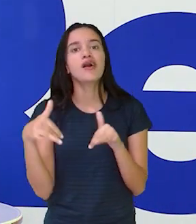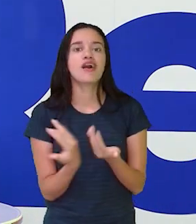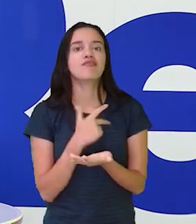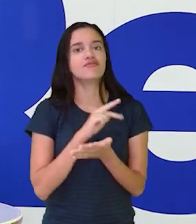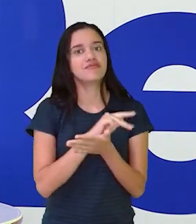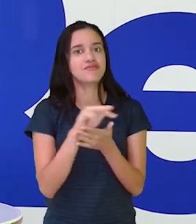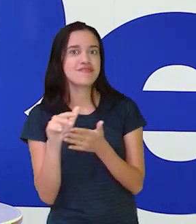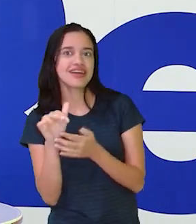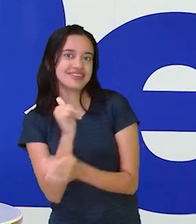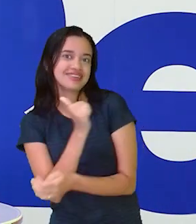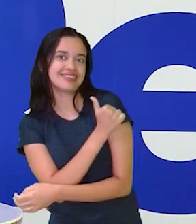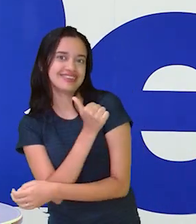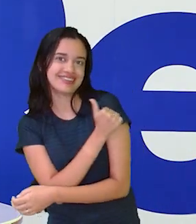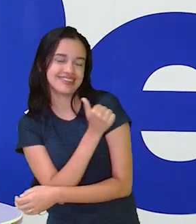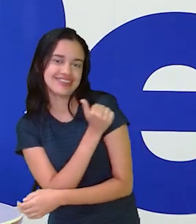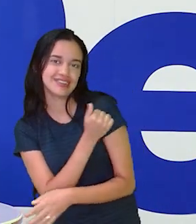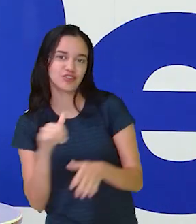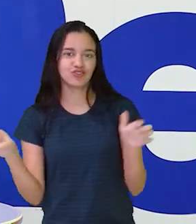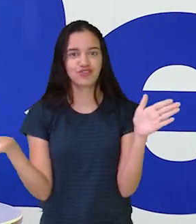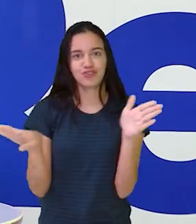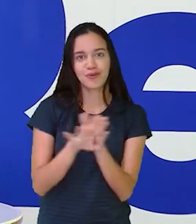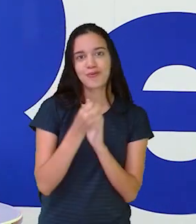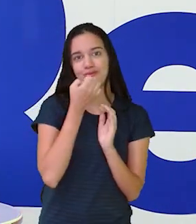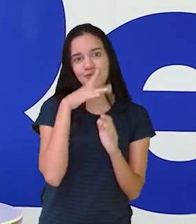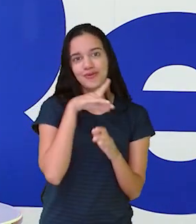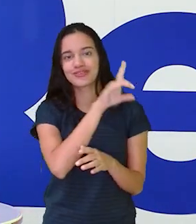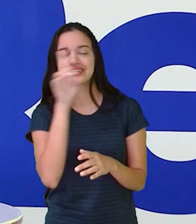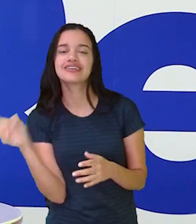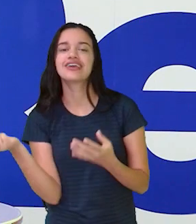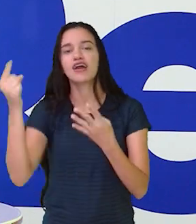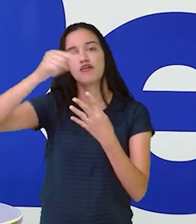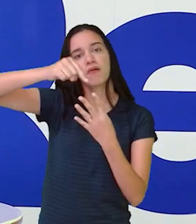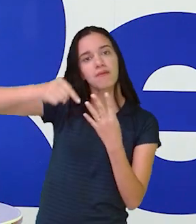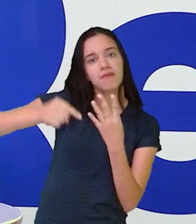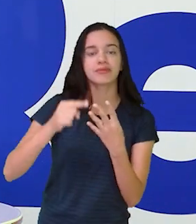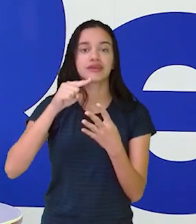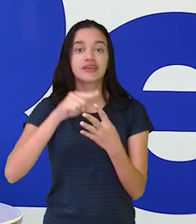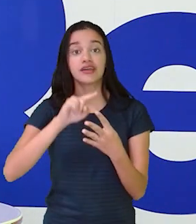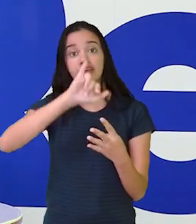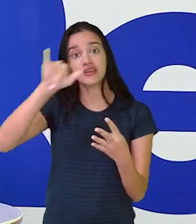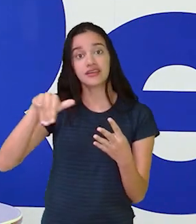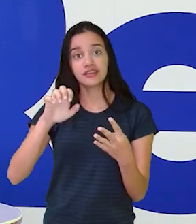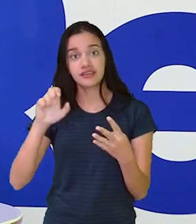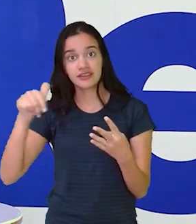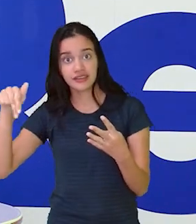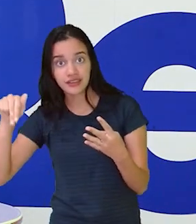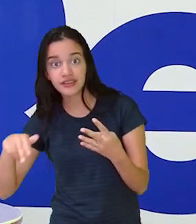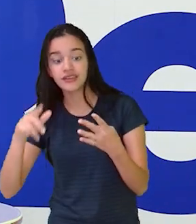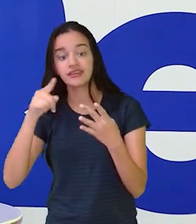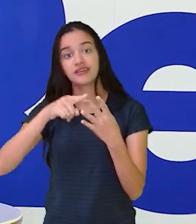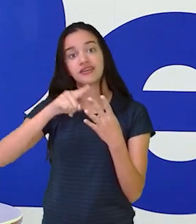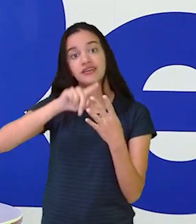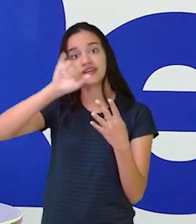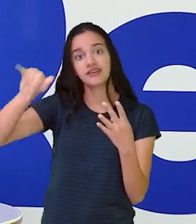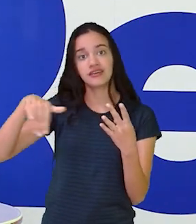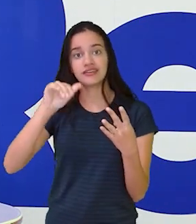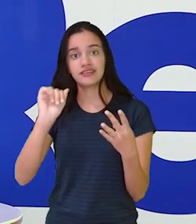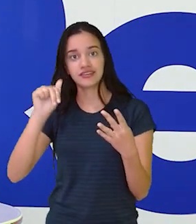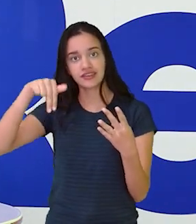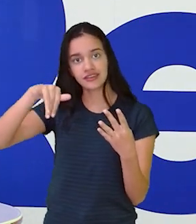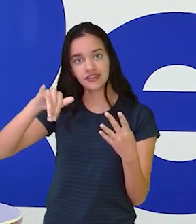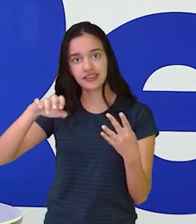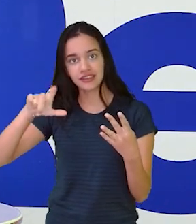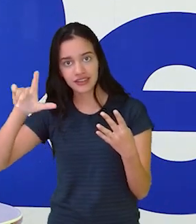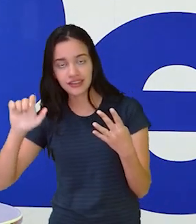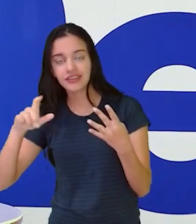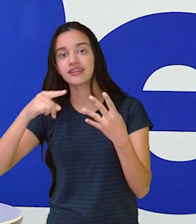hoje aqui com a gente, viu, dando bom dia. Todo mundo animado. Jean, Janiele, João... Todo mundo aqui dando bom dia, responderam bastante